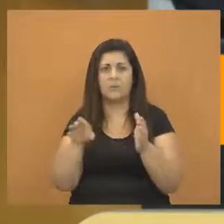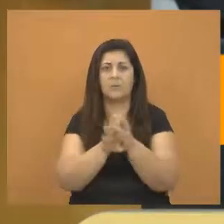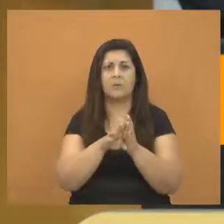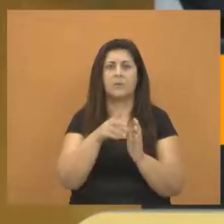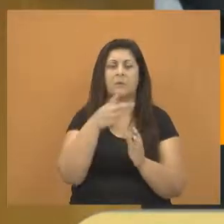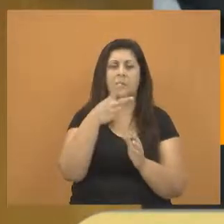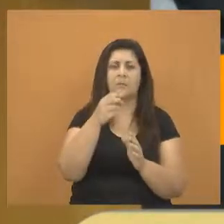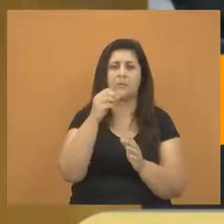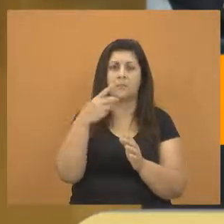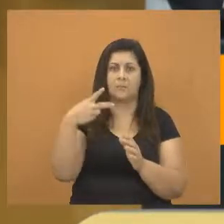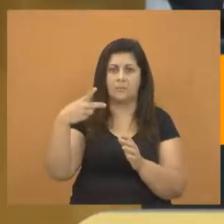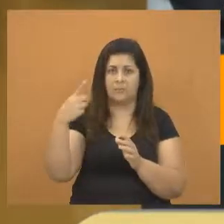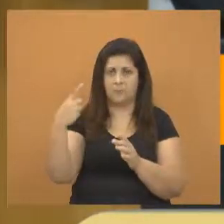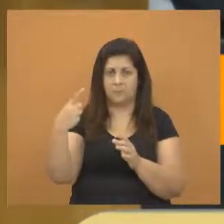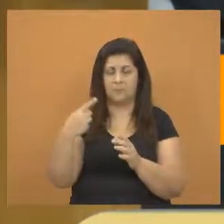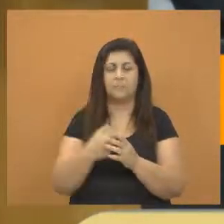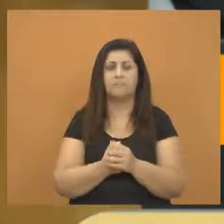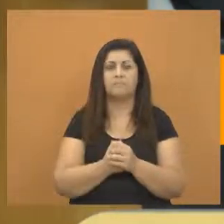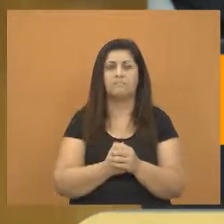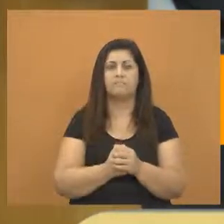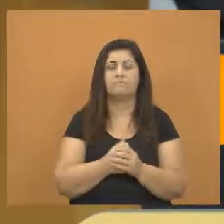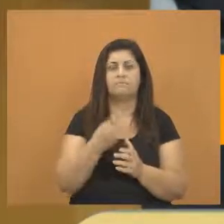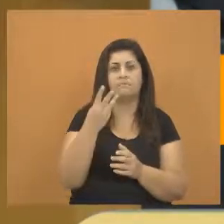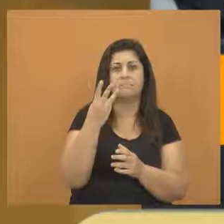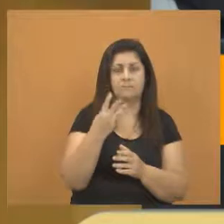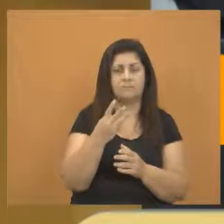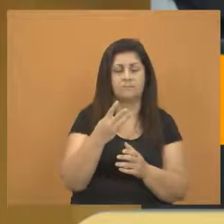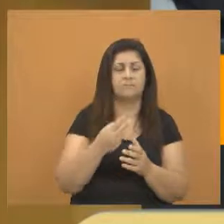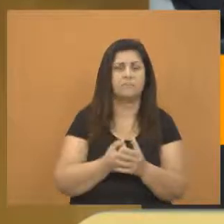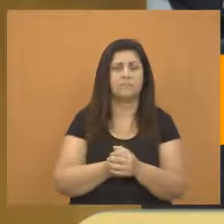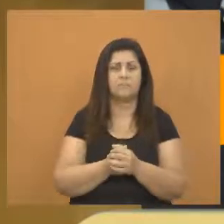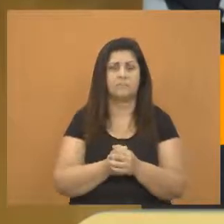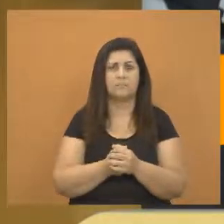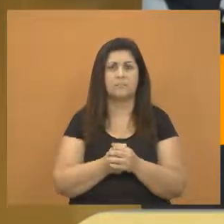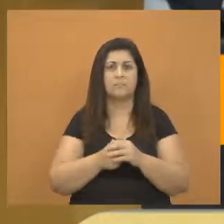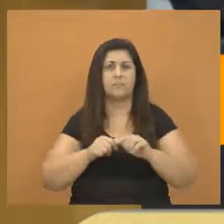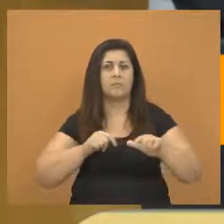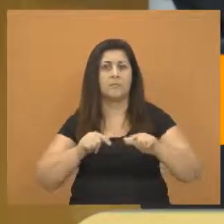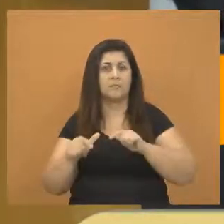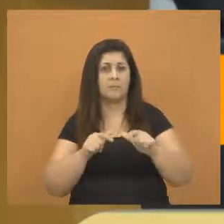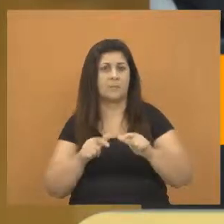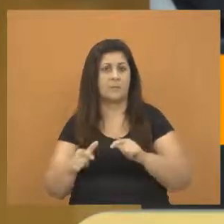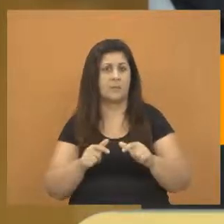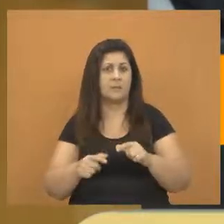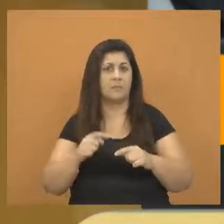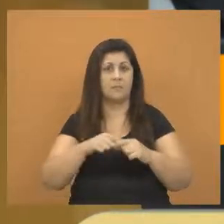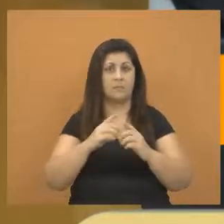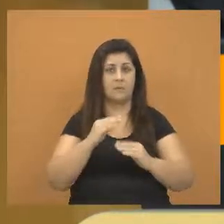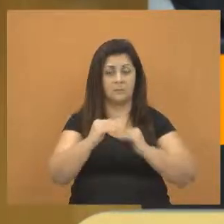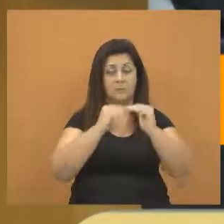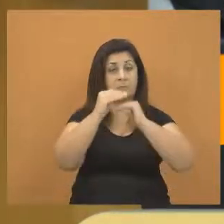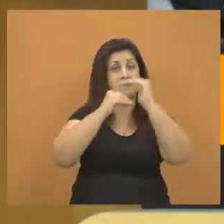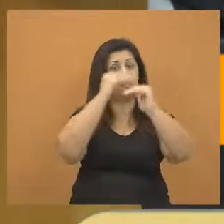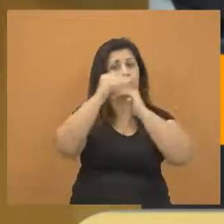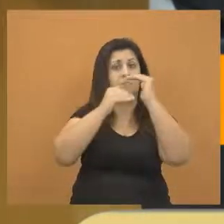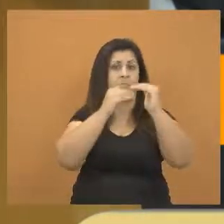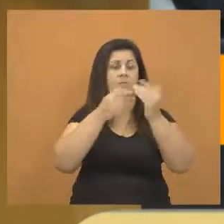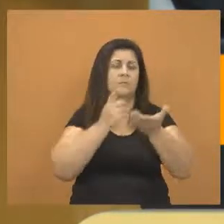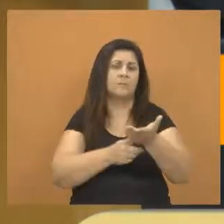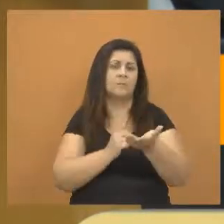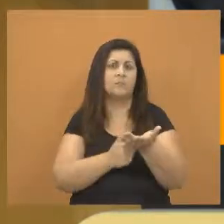2020 e 2021. 3. Ações voltadas ao desenvolvimento dos programas governamentais